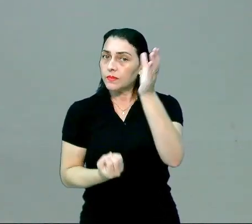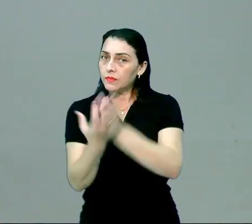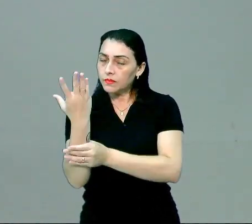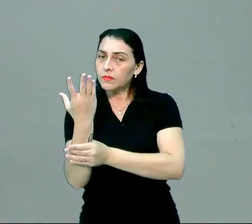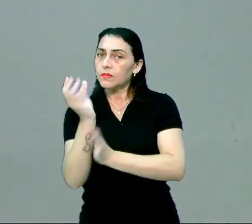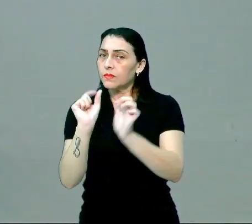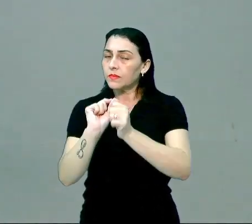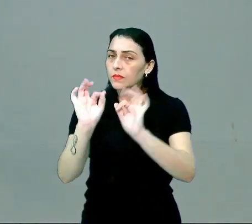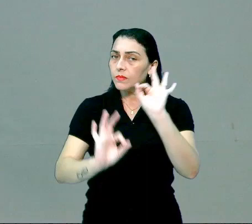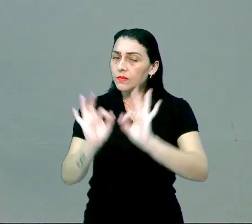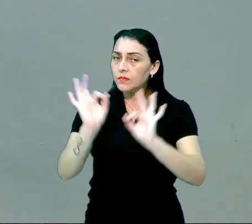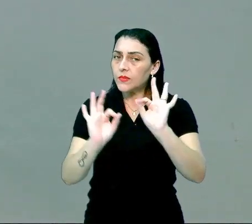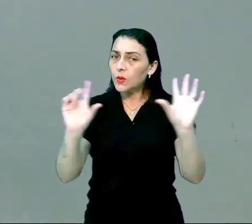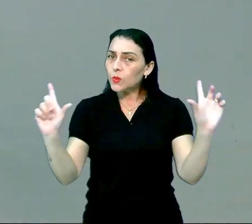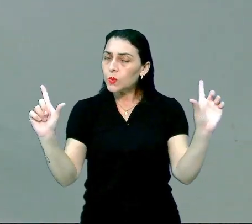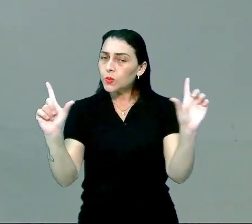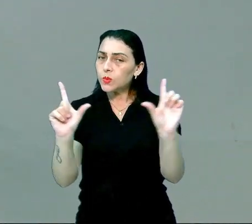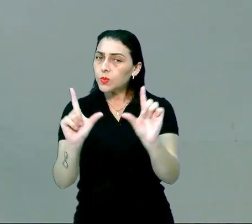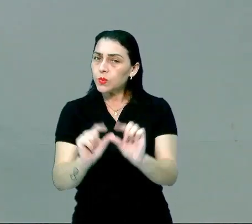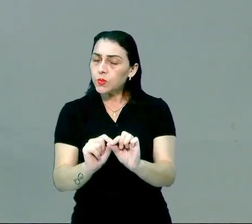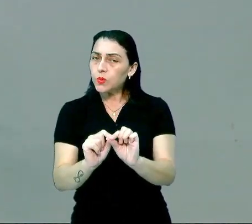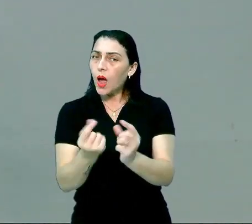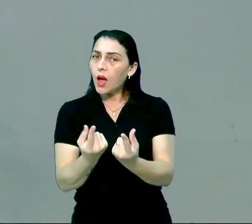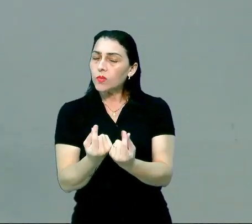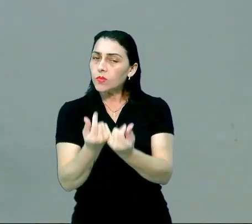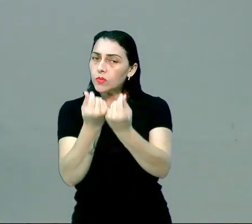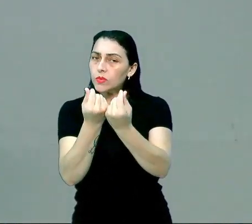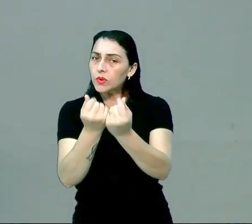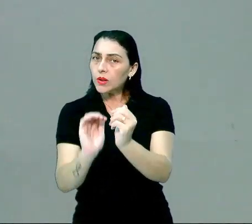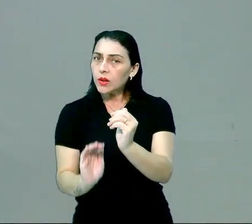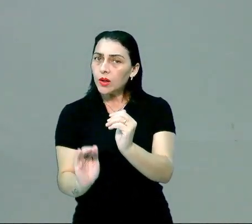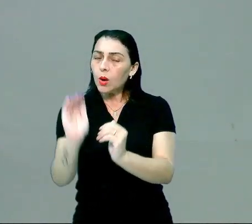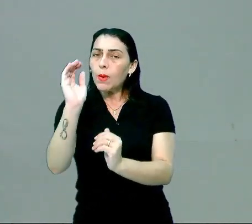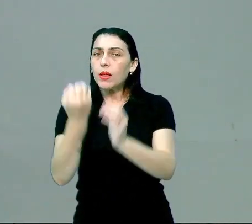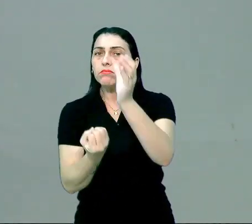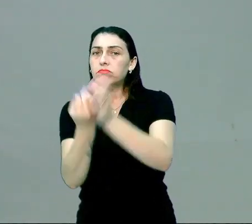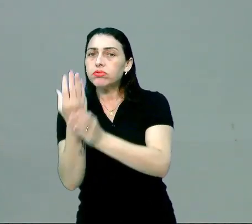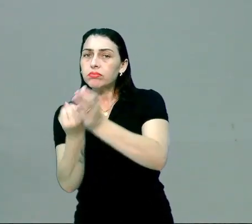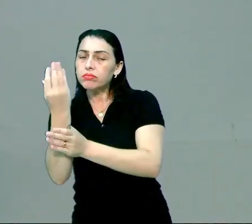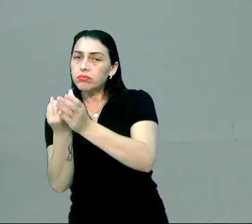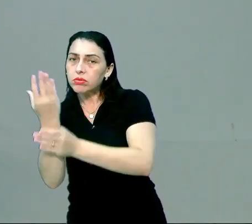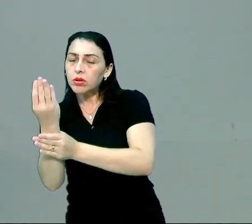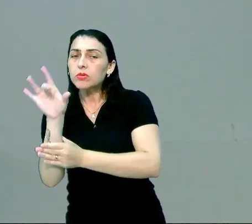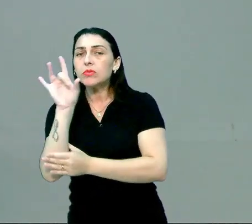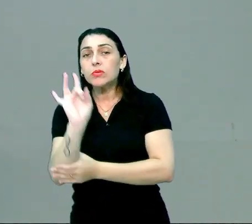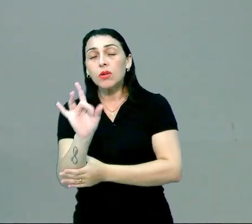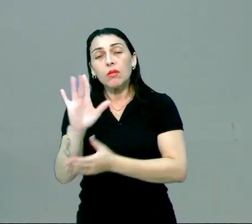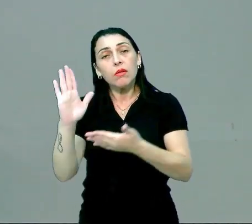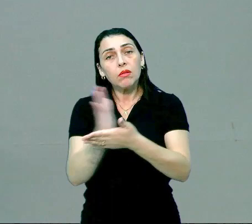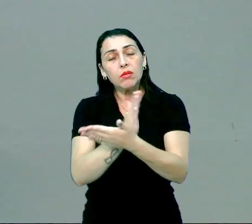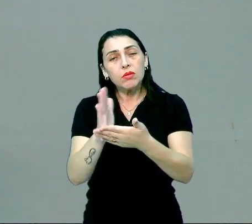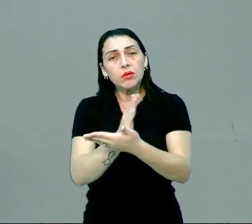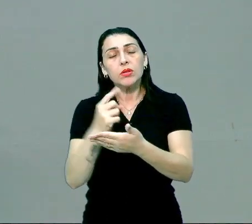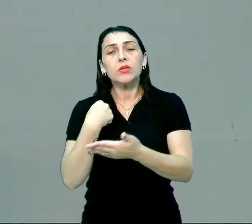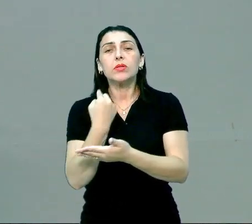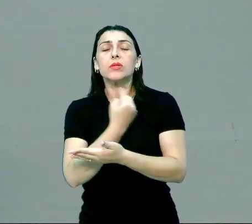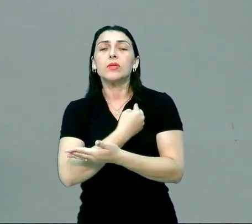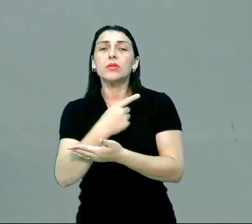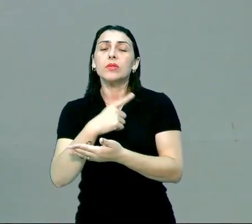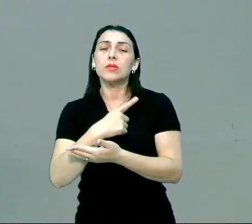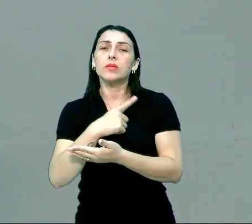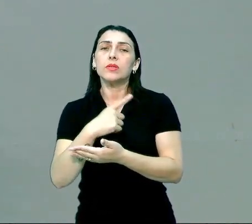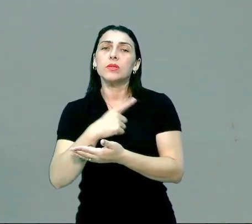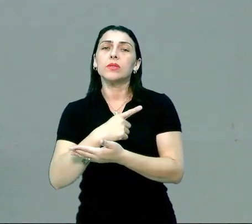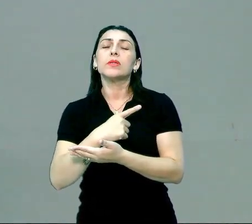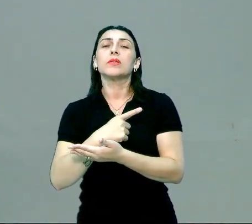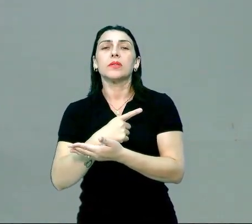produtividade, reduzir custos e aumentar a produção. Só que muitas das vezes, quando nós tratamos